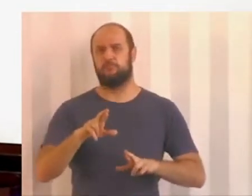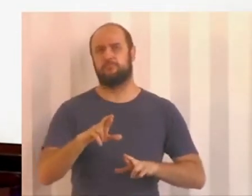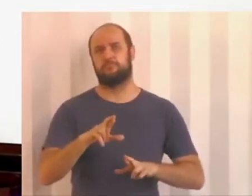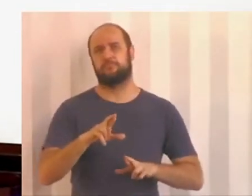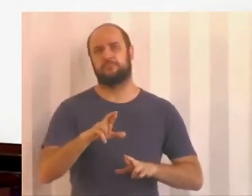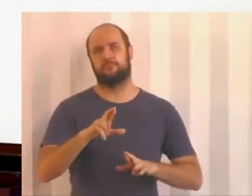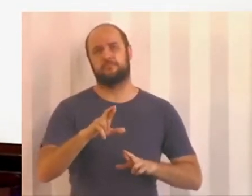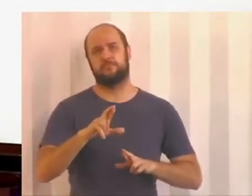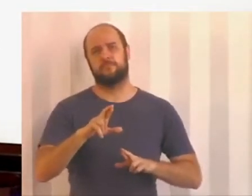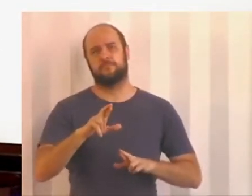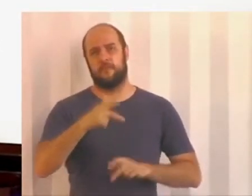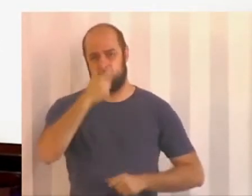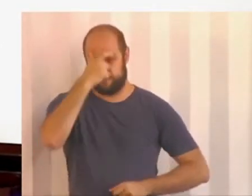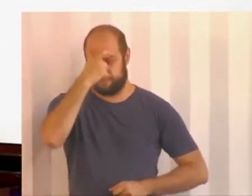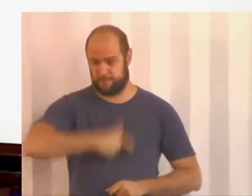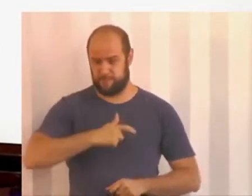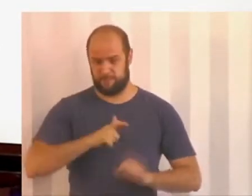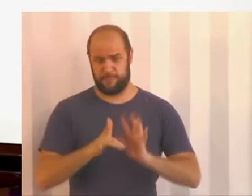camisa